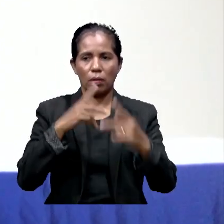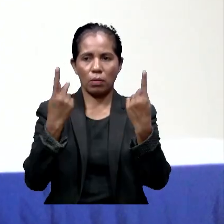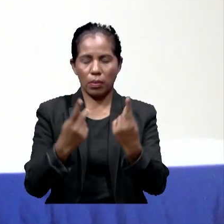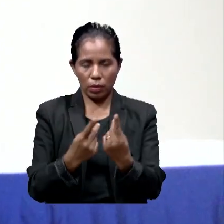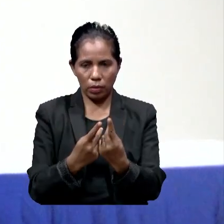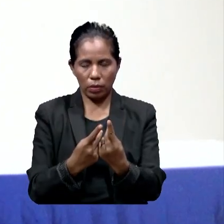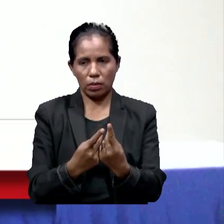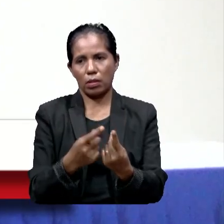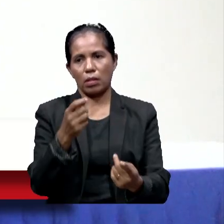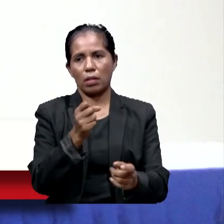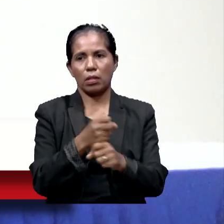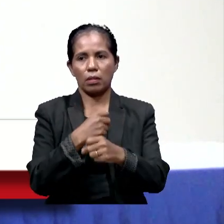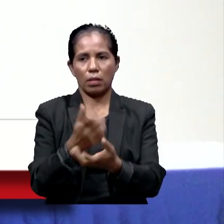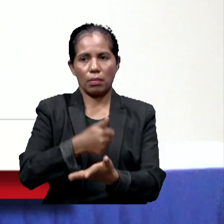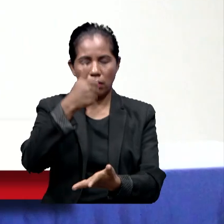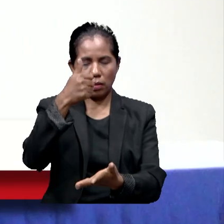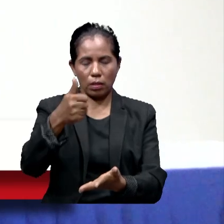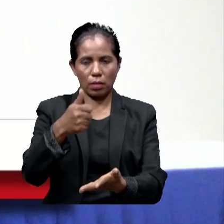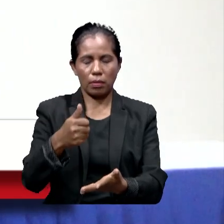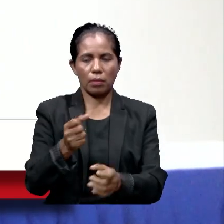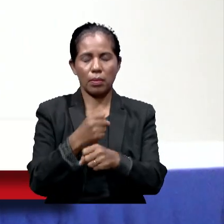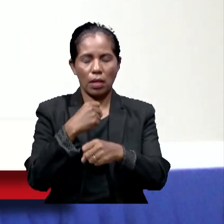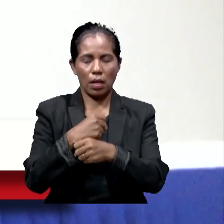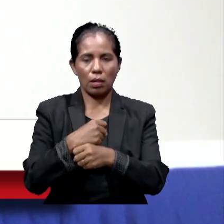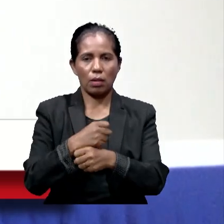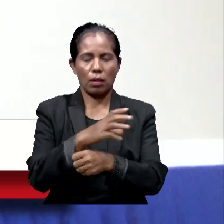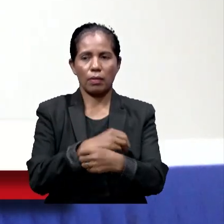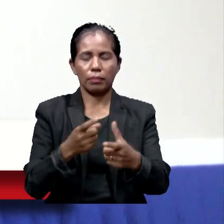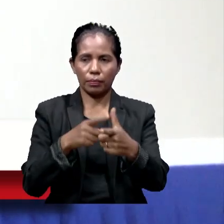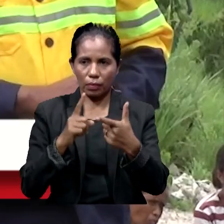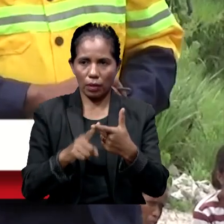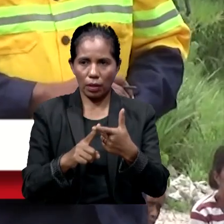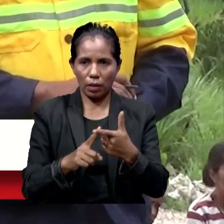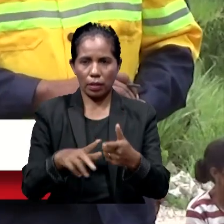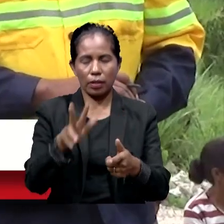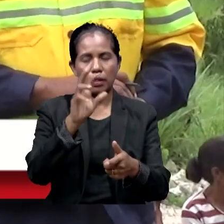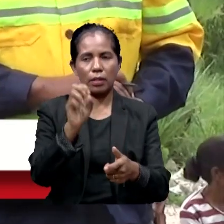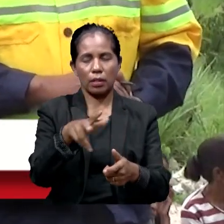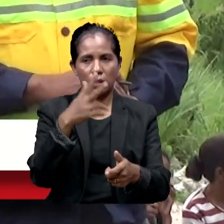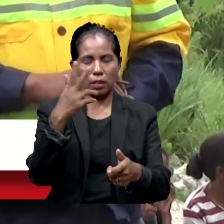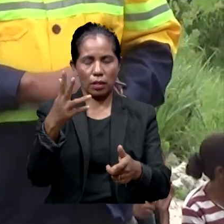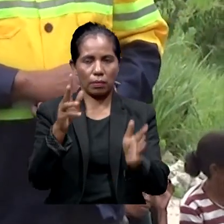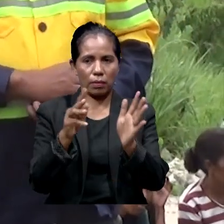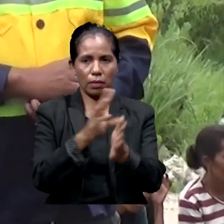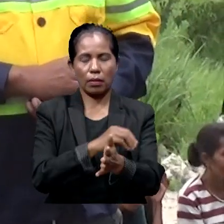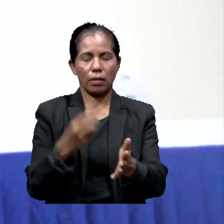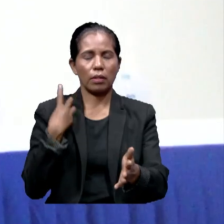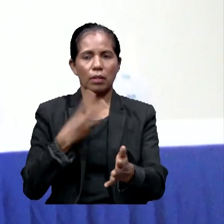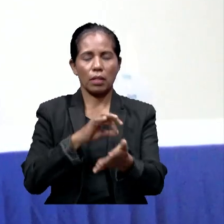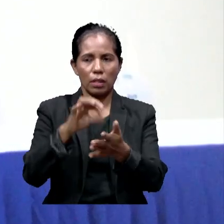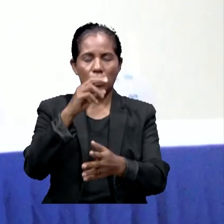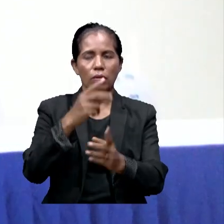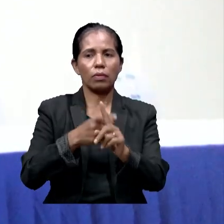mak sai vencedor ba troço segundo quase 3 quilômetros está assinando contrato em novembro